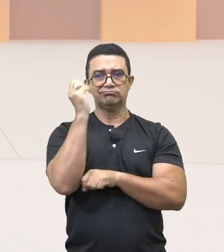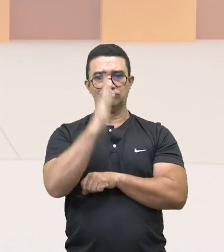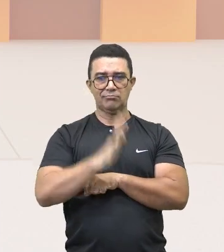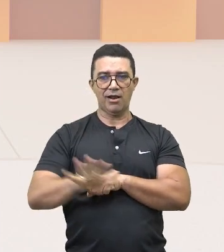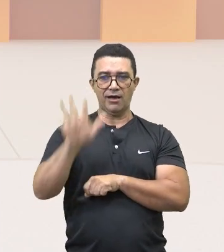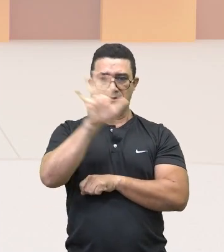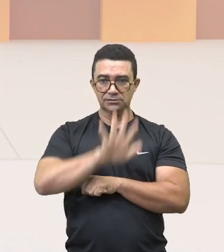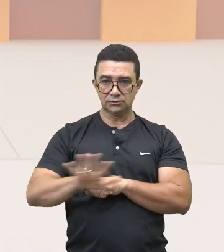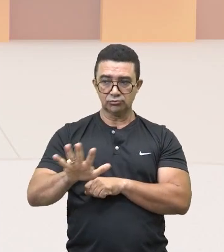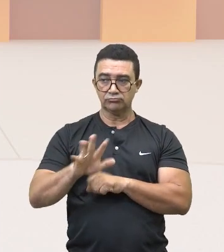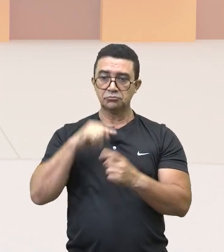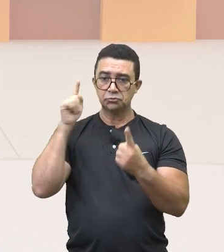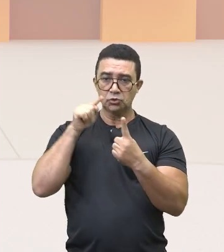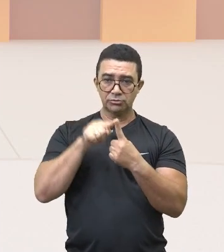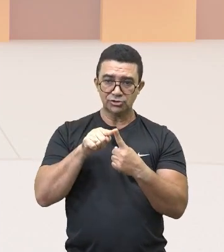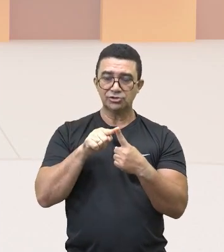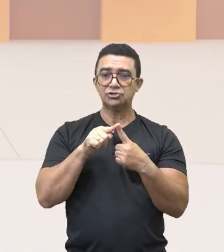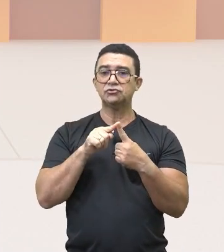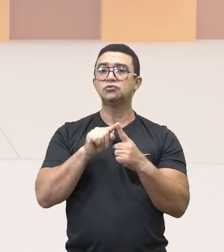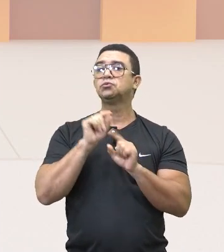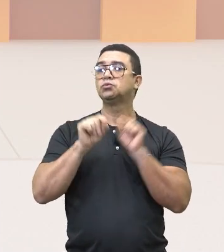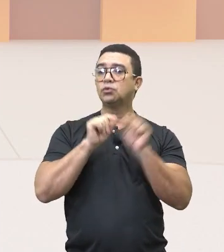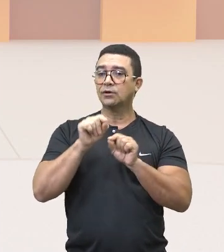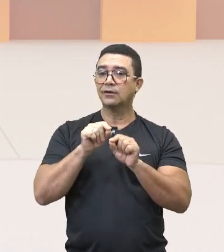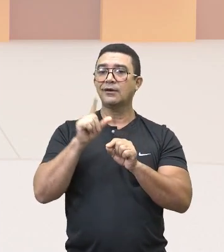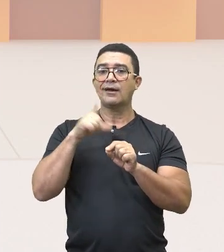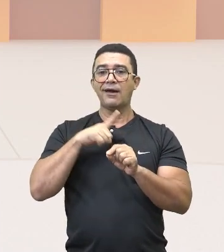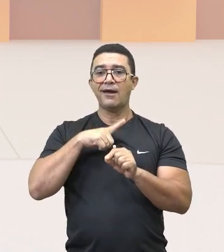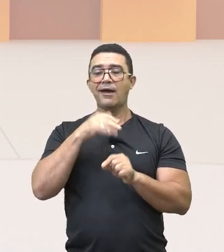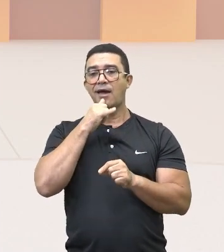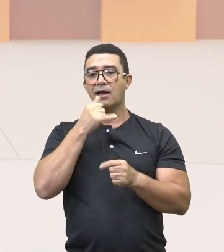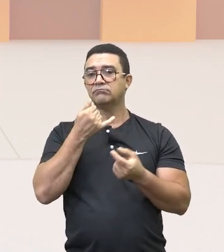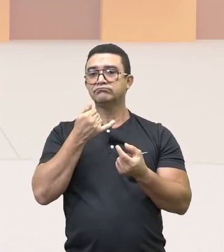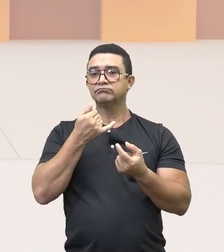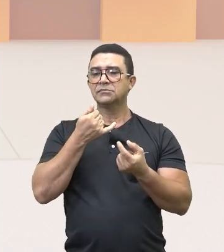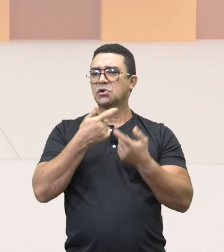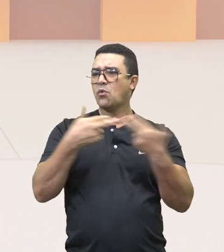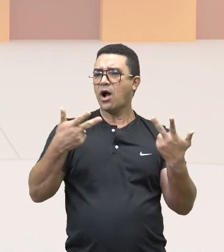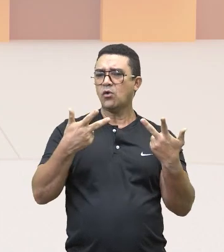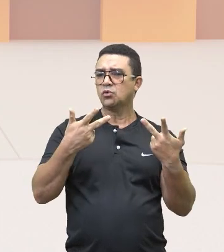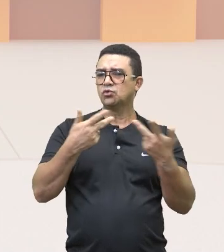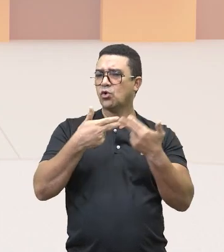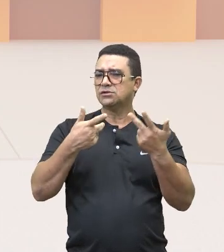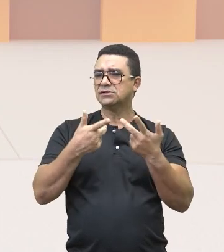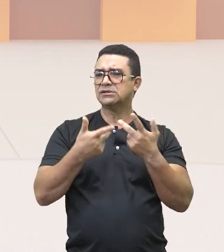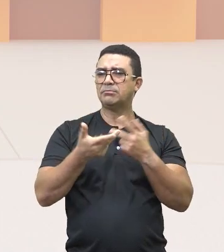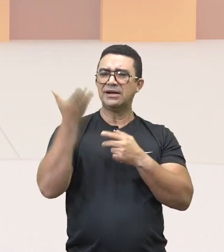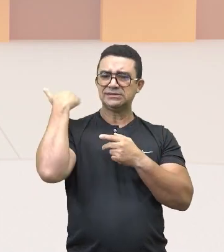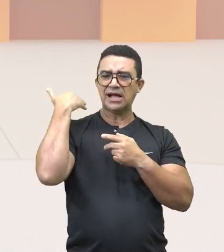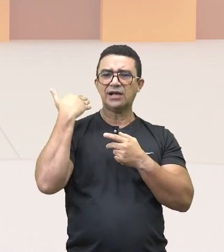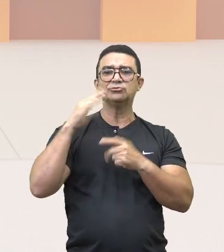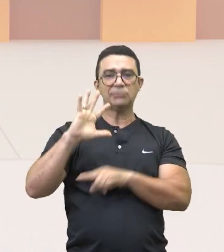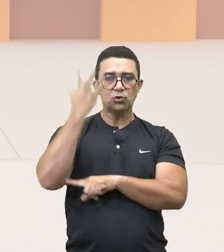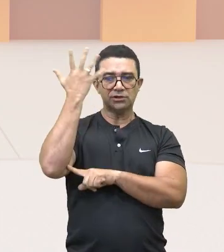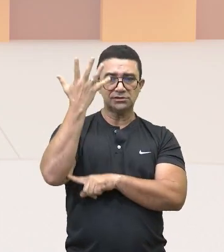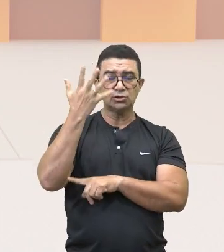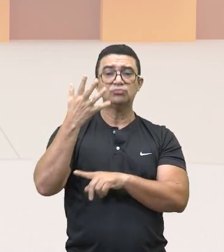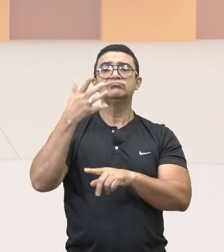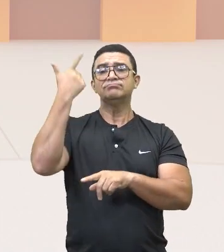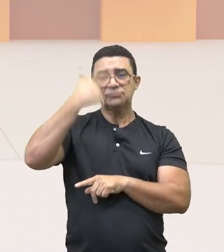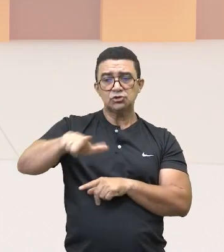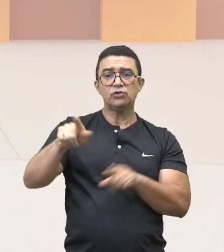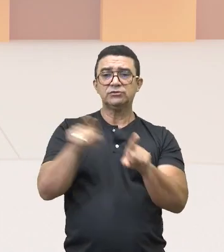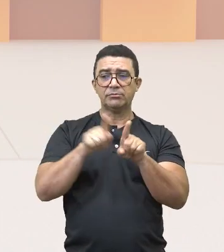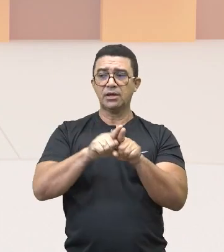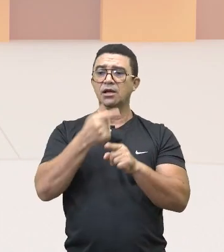O objetivo do PAC, pessoal, é basicamente atualizar o que foi feito no PAC 1, né? Então, tudo que foi feito lá no governo